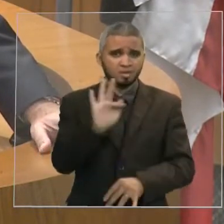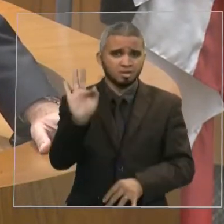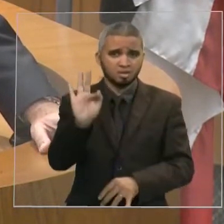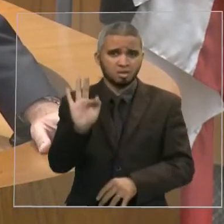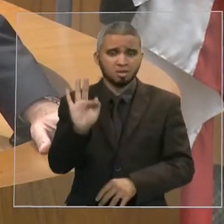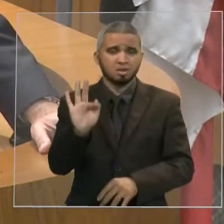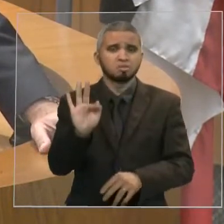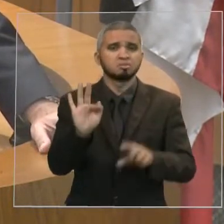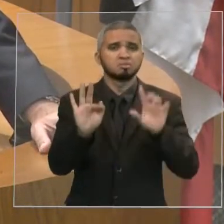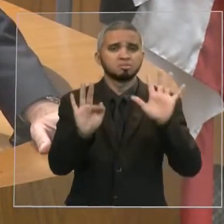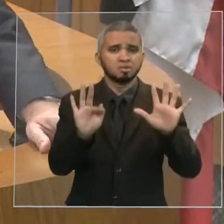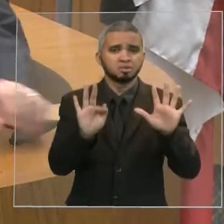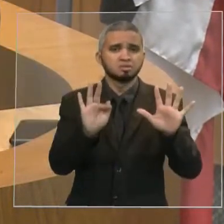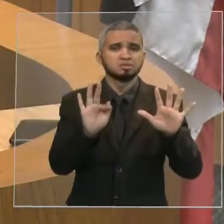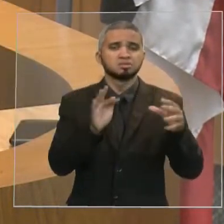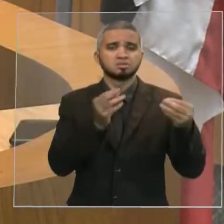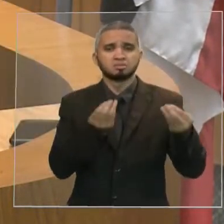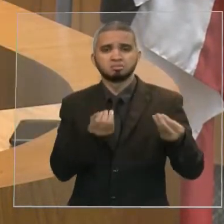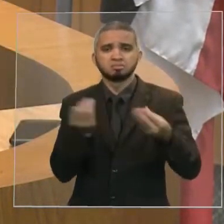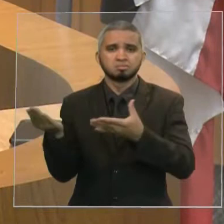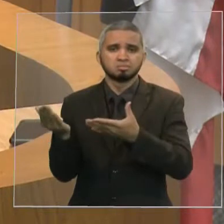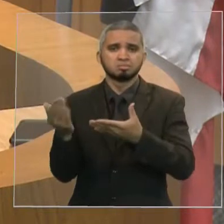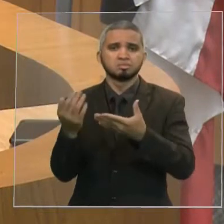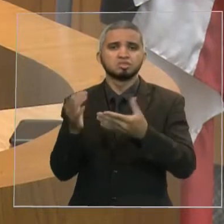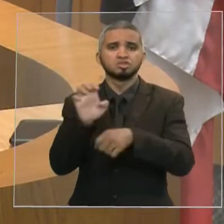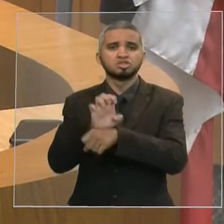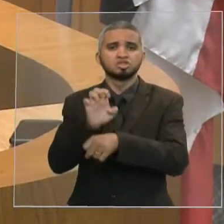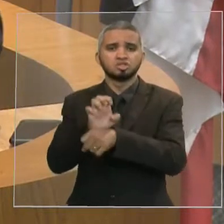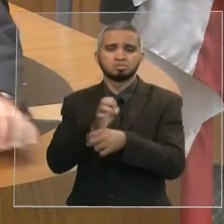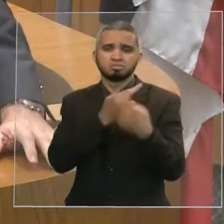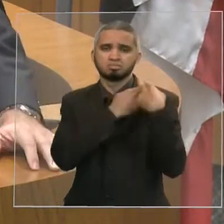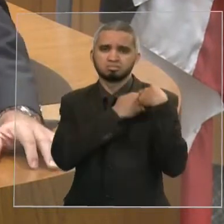as responsabilidades do Estado.